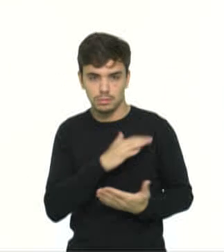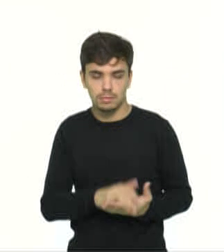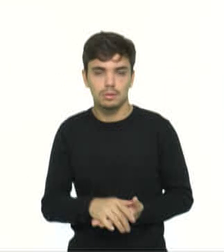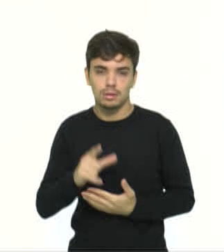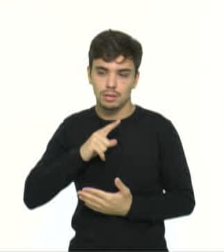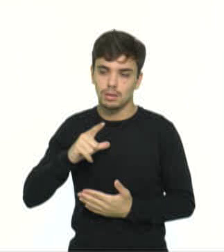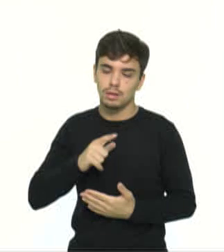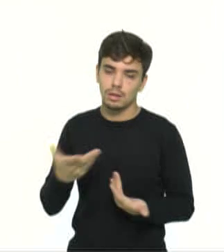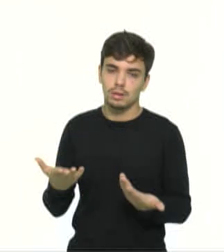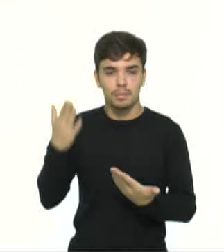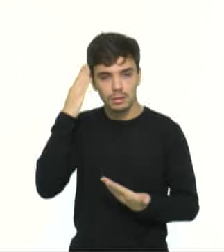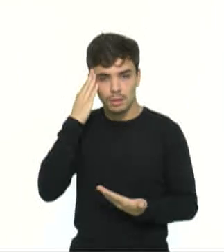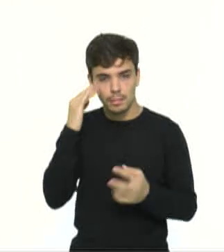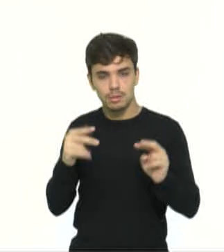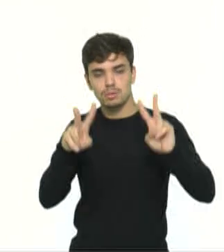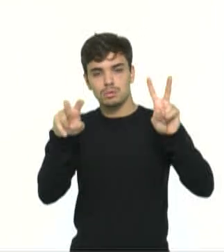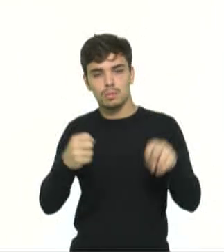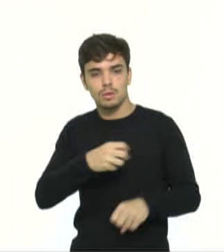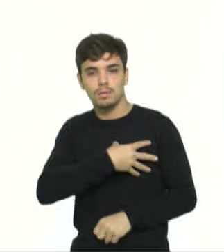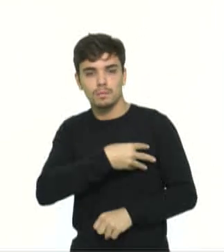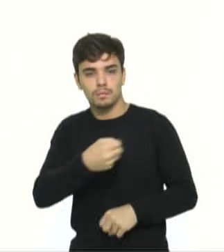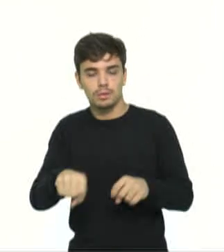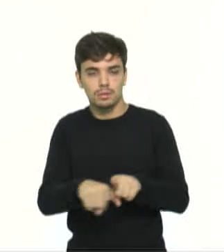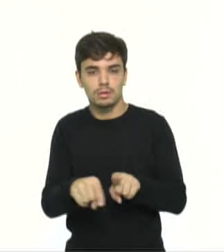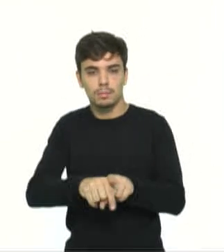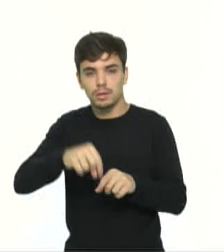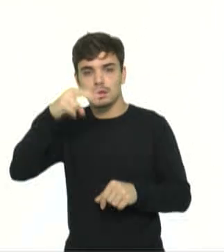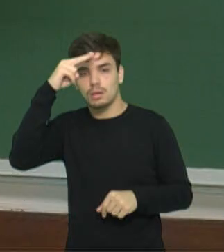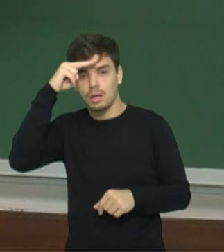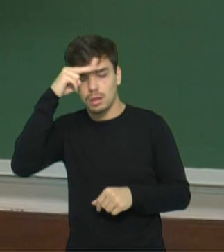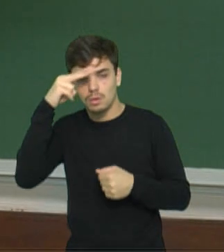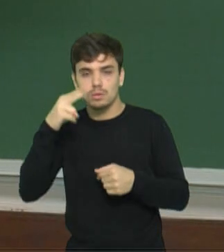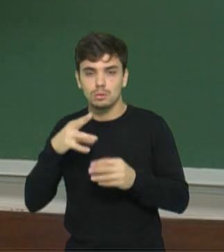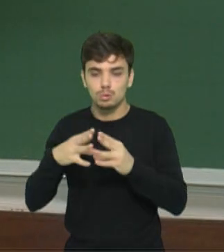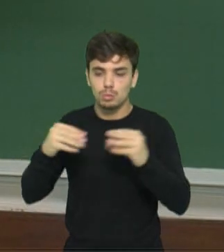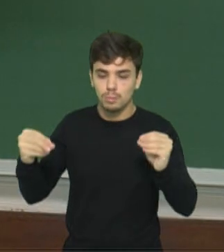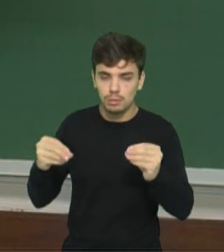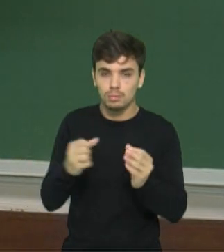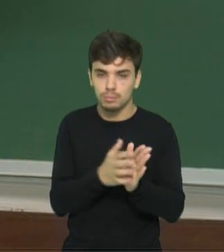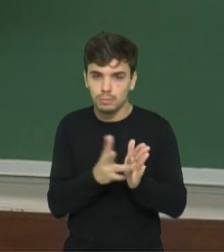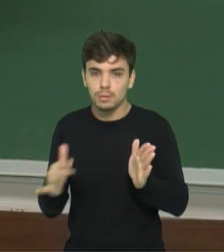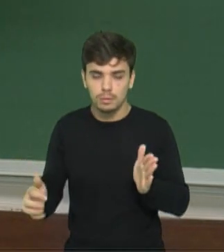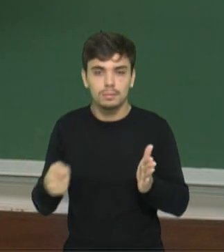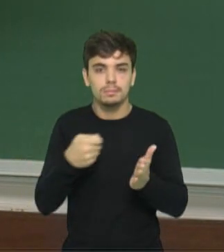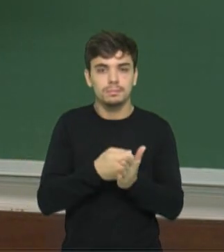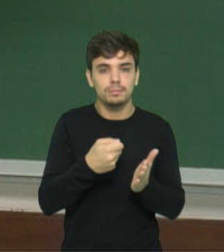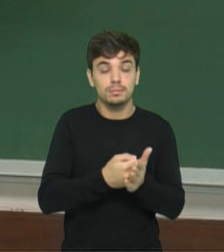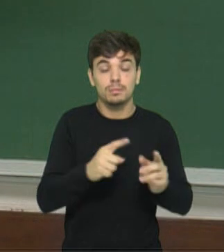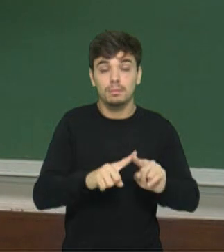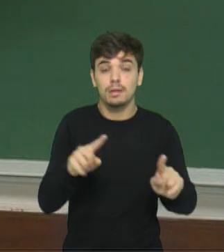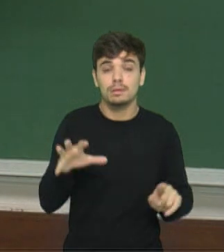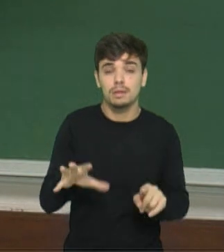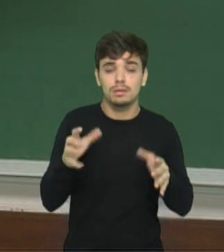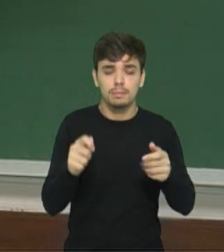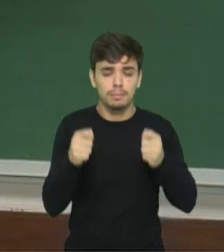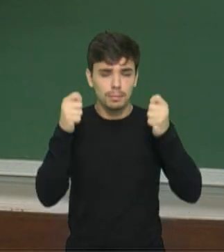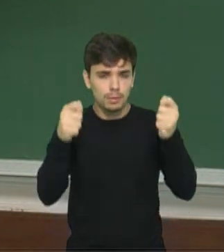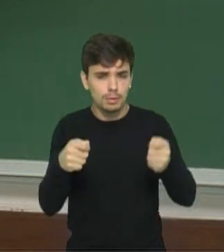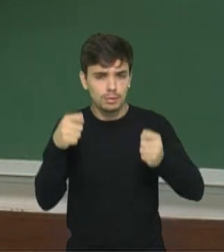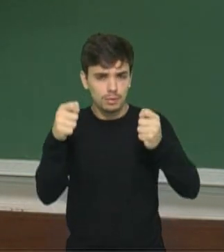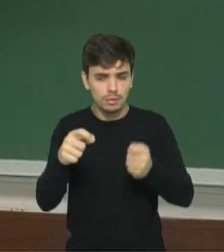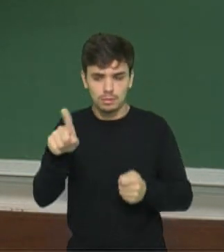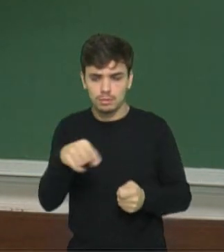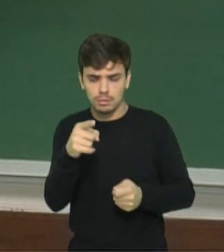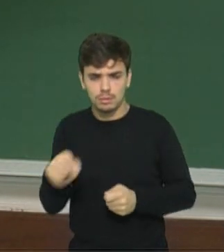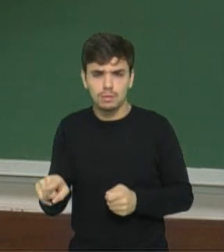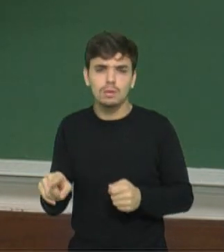seus filhos e netos desaparecidos durante a ditadura militar. Nesse primeiro protesto, a polícia argentina dispersou o movimento, porque